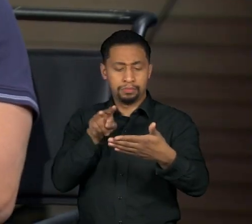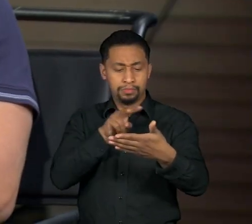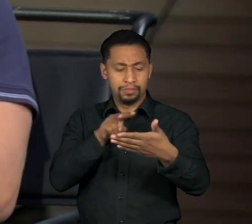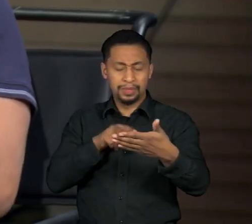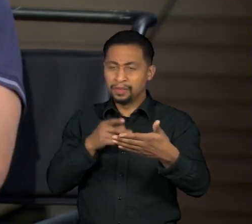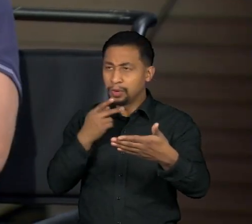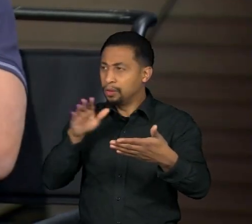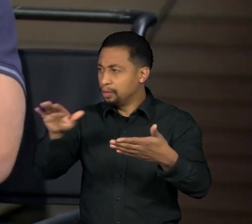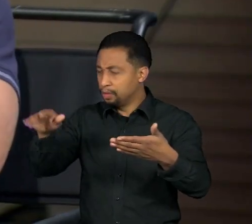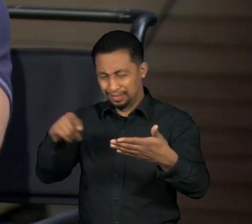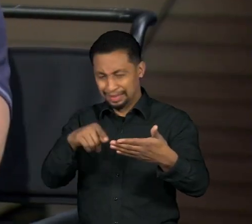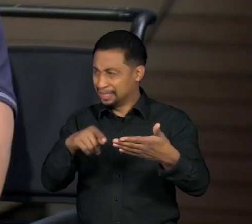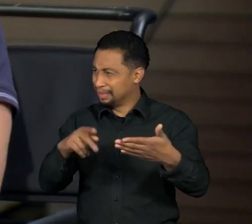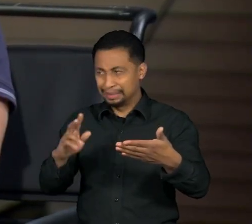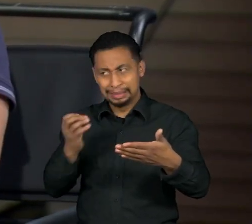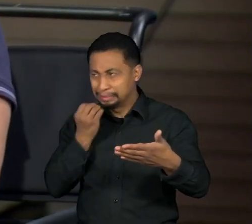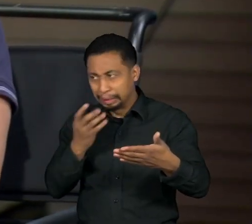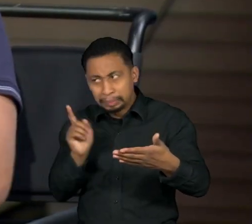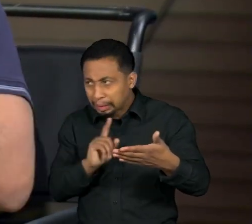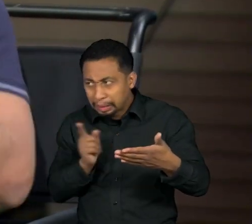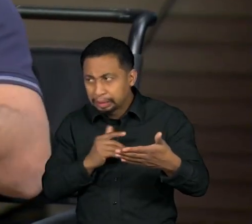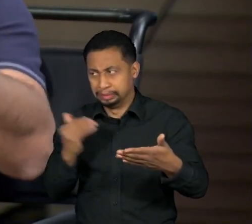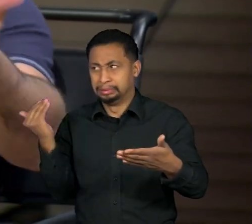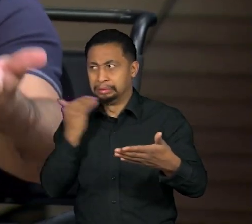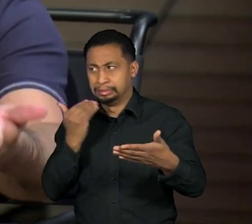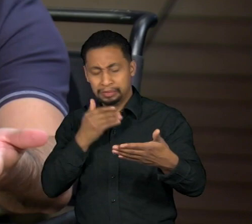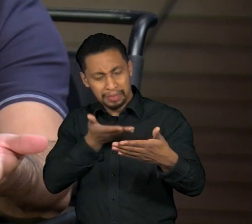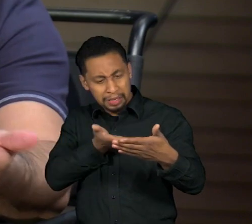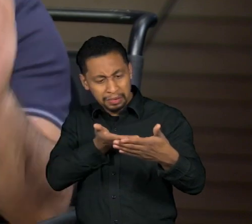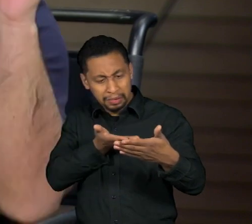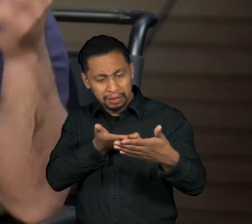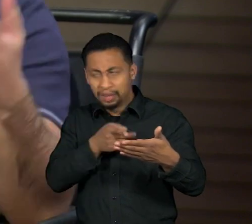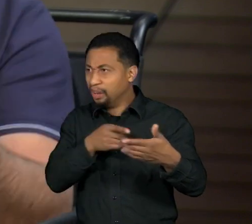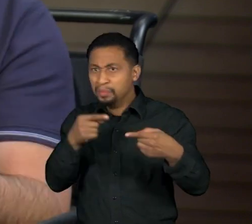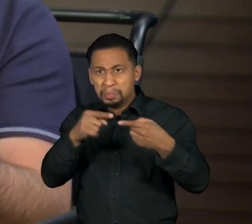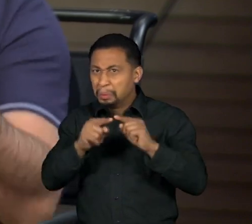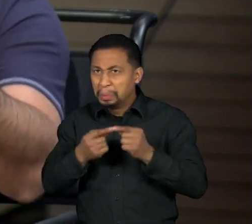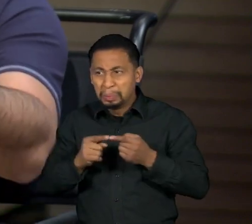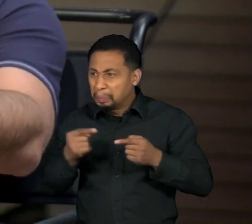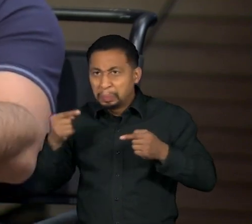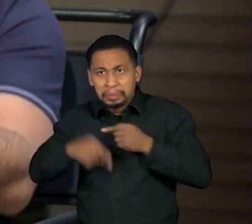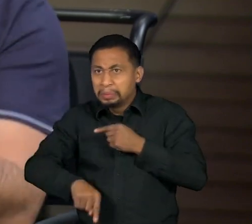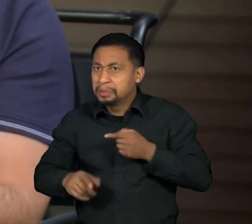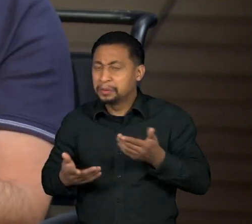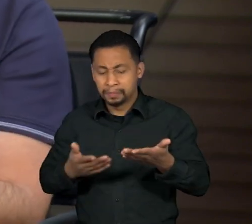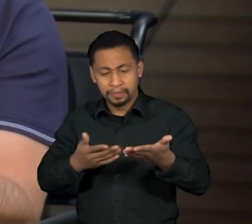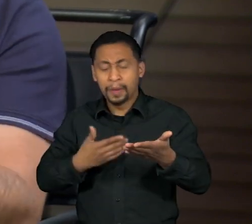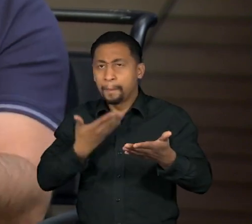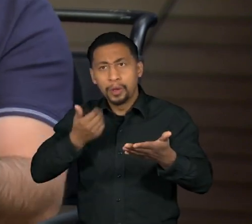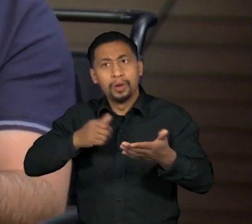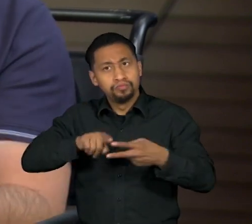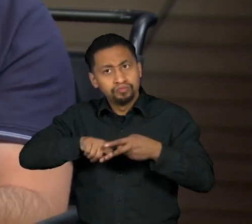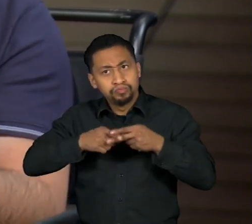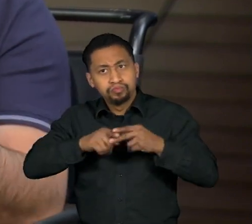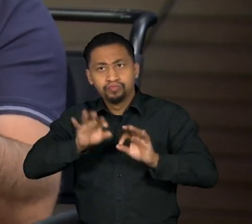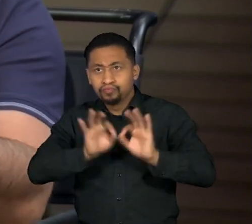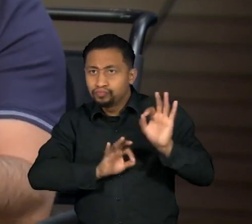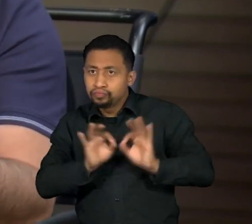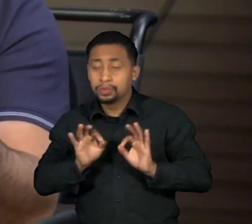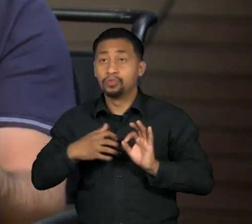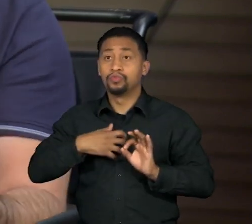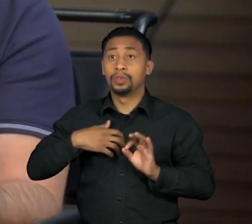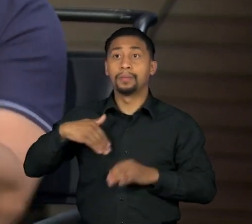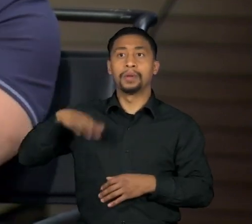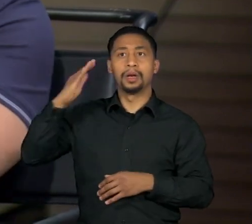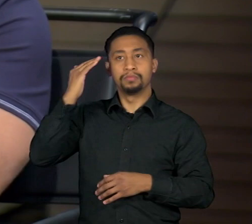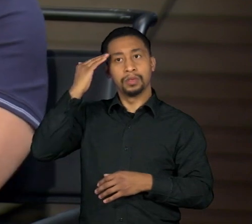horrível. E aí ele começa a mostrar o jeito certo que ele escreveria, certo não, o jeito mais, vamos dizer, acadêmico, o jeito mais